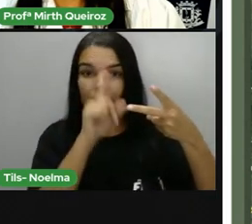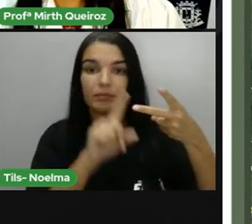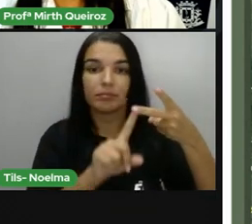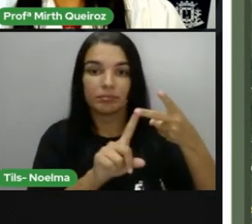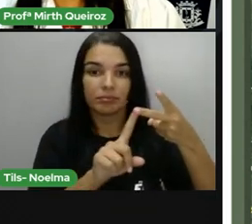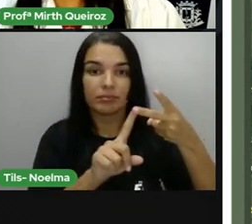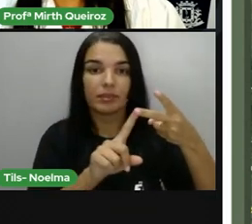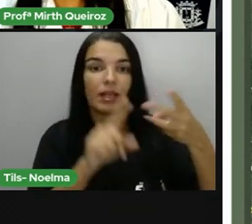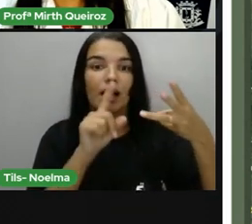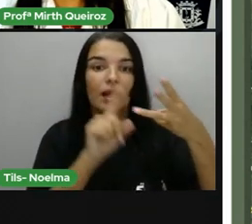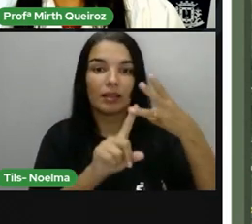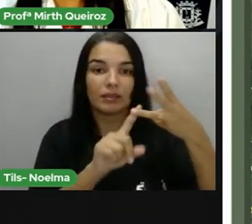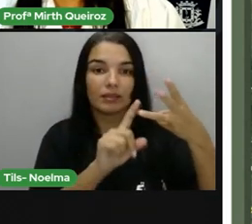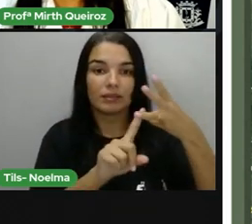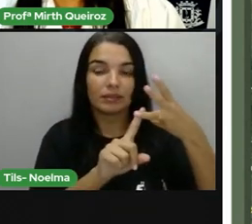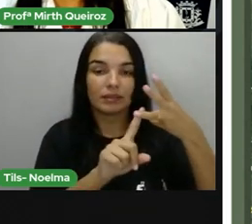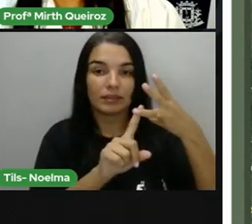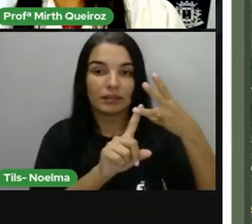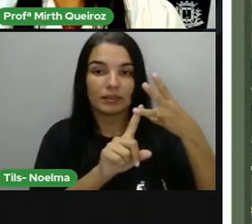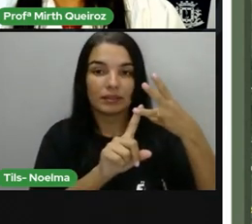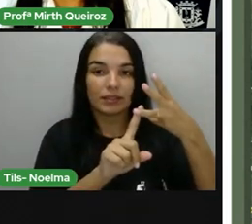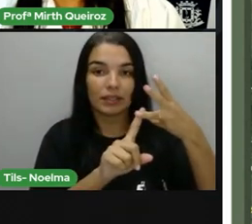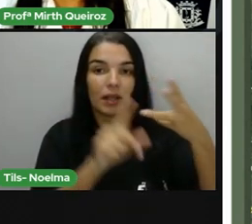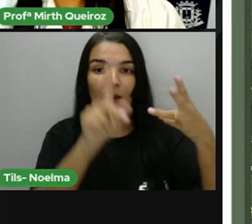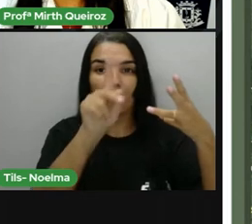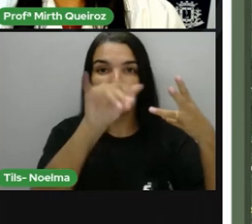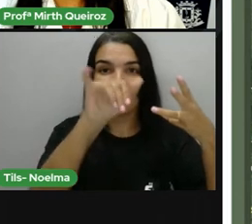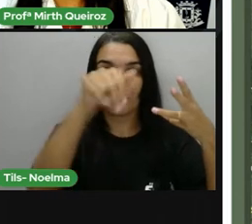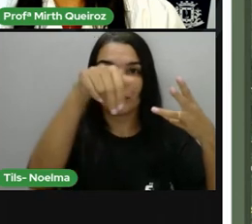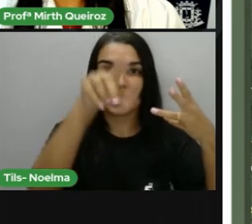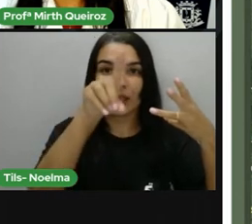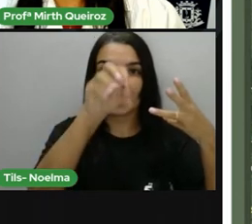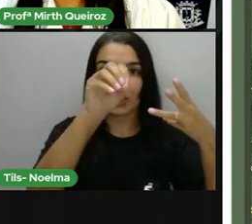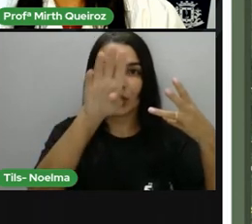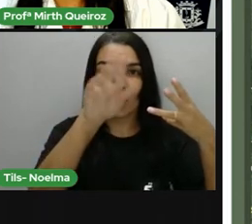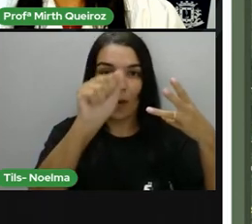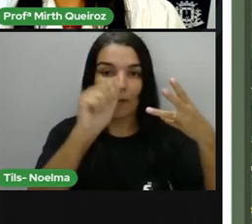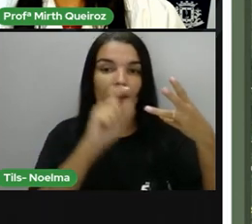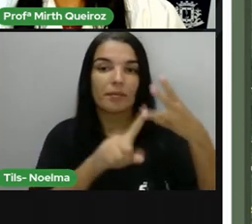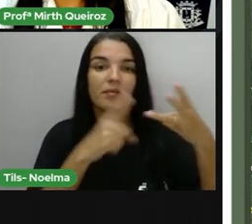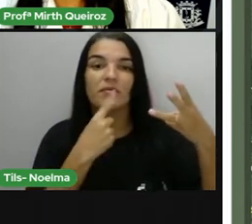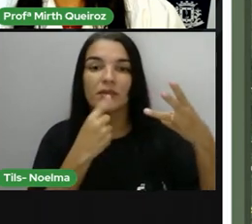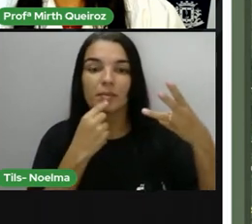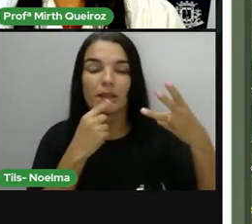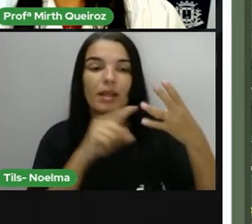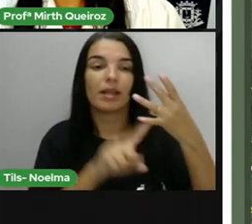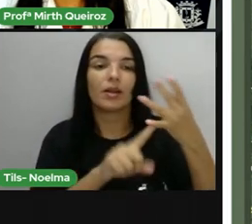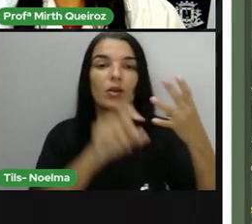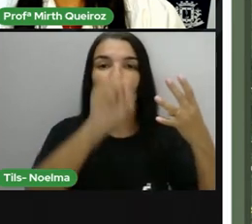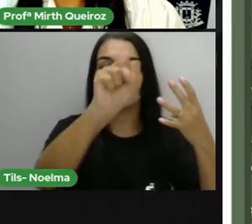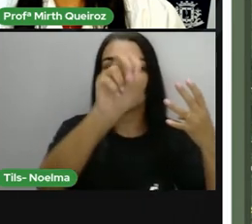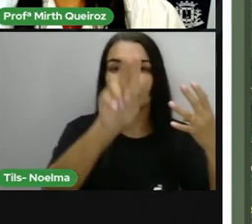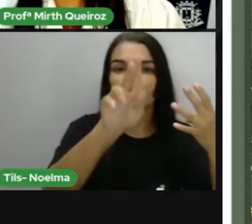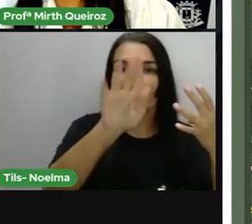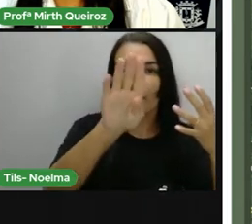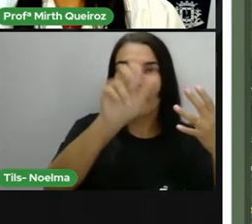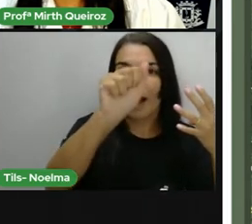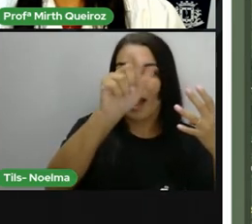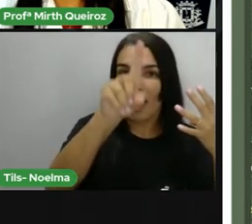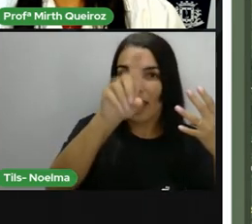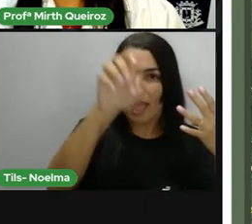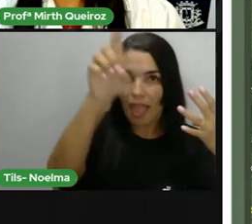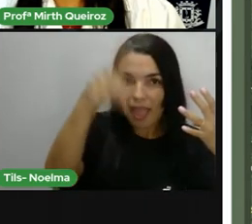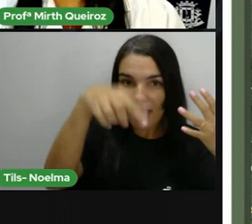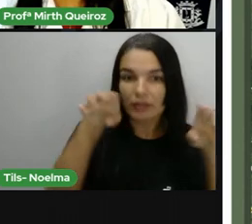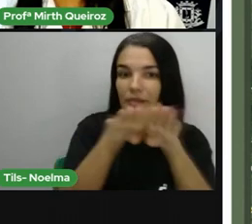Tábua, Lagoa da Pindoba, aqui no bairro Novo Horizonte, de vermelho, Subaé, de roxo, e